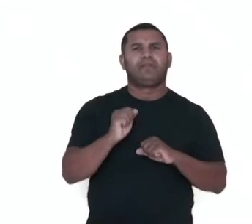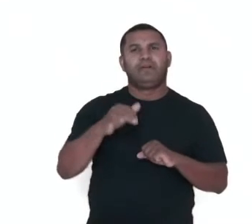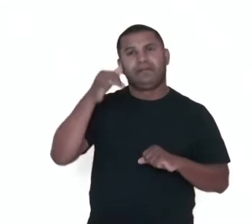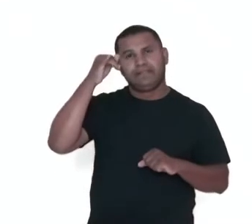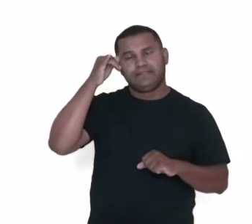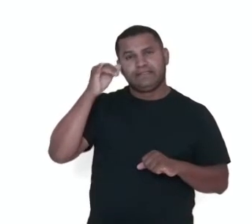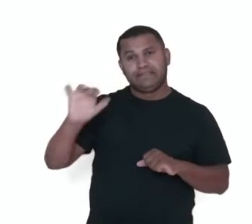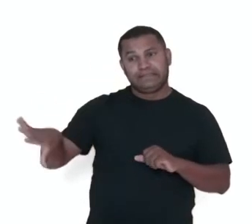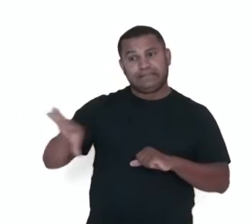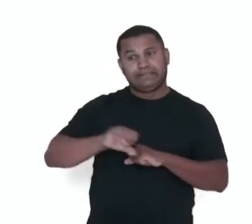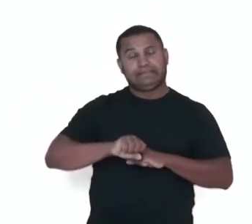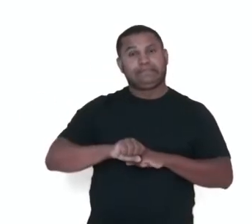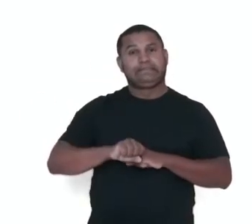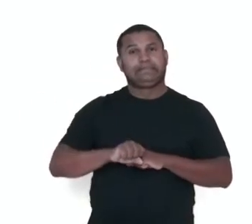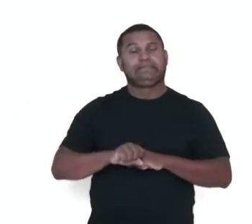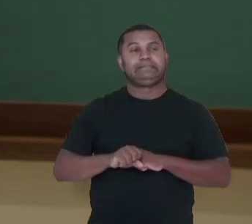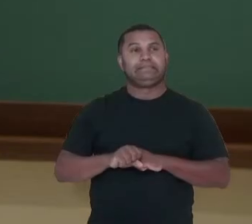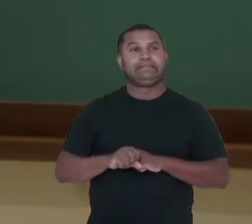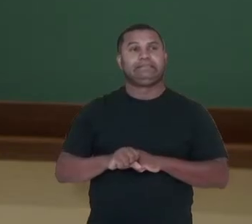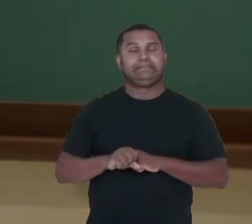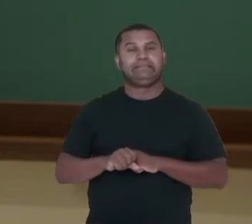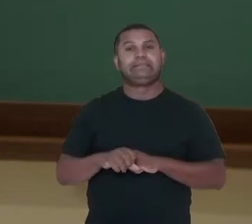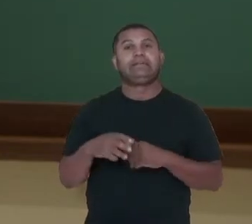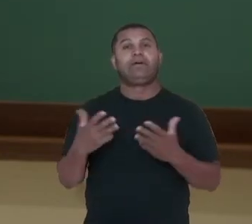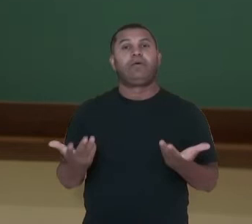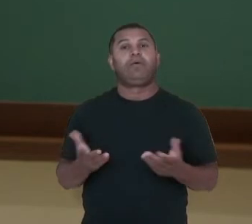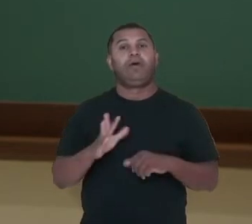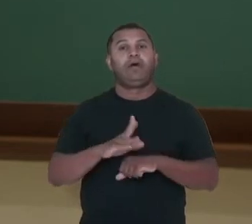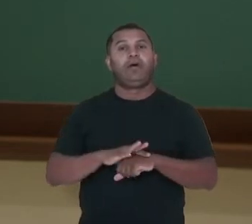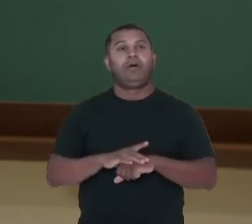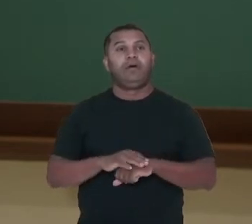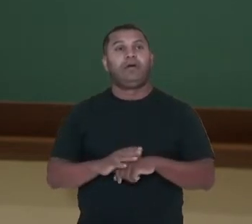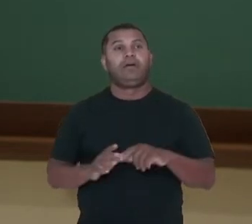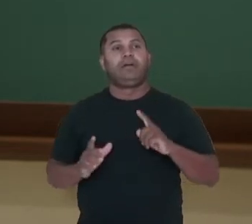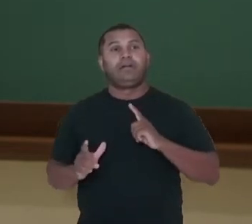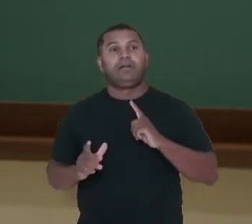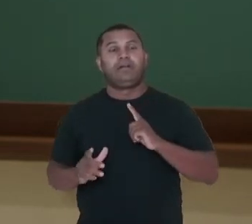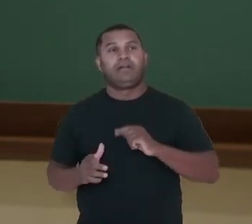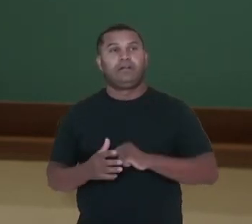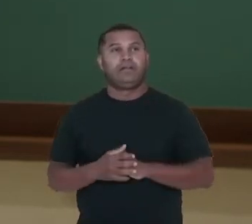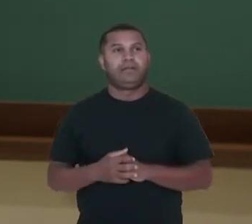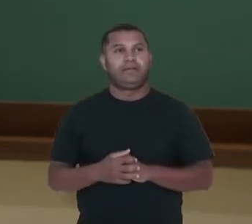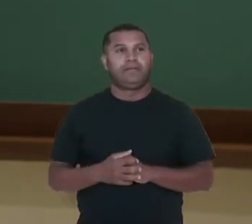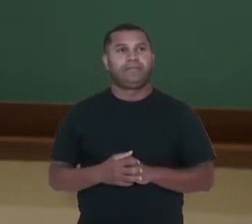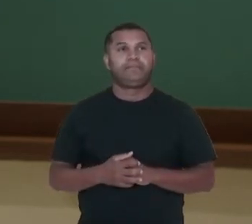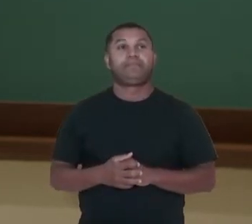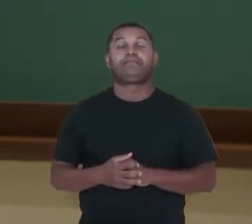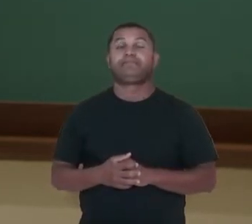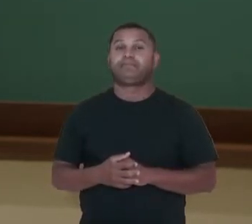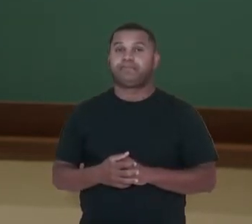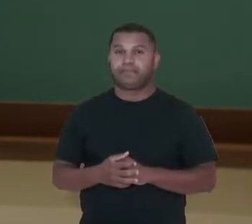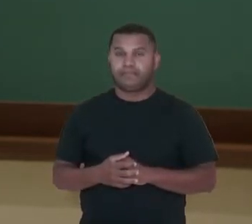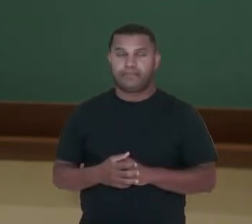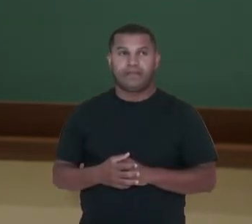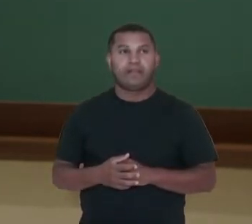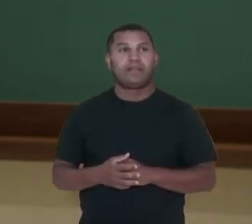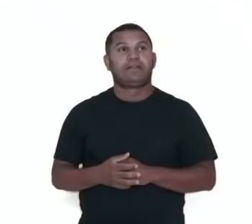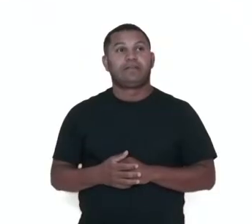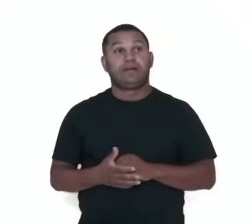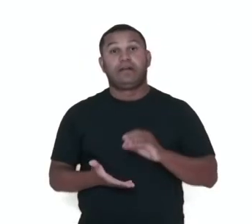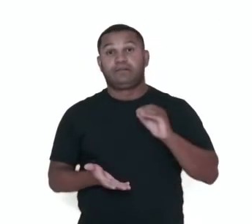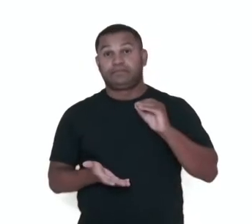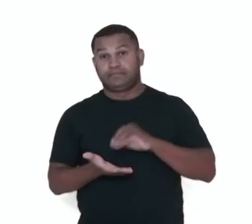Qual doença que é transmitida aí por qual plateuminto? Vamos conferir? Muito bem.